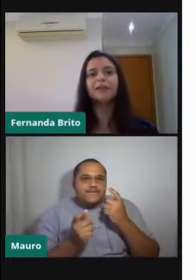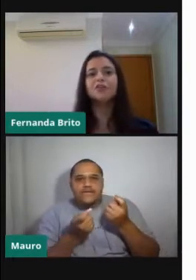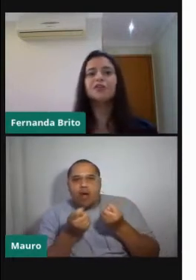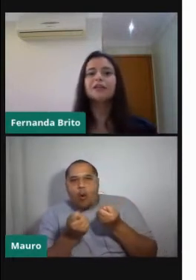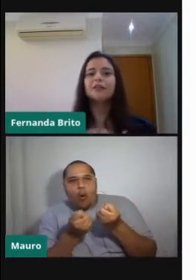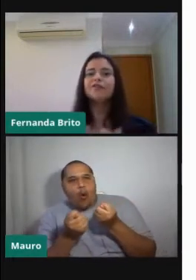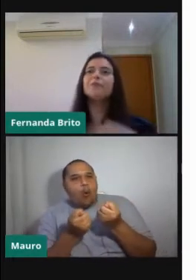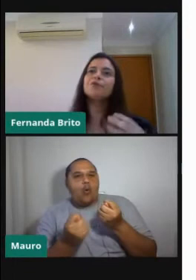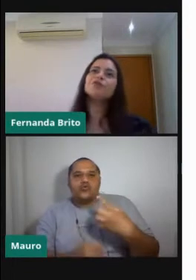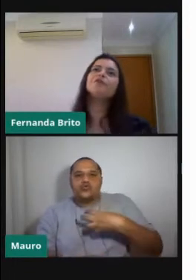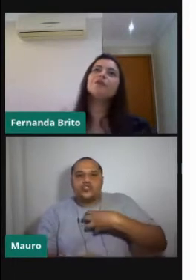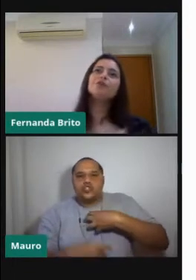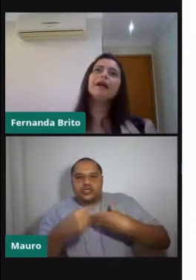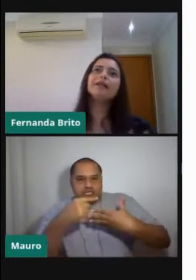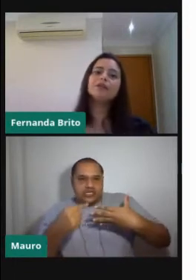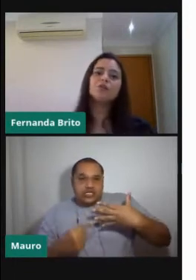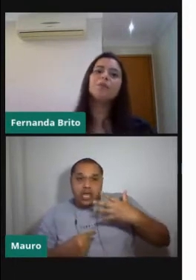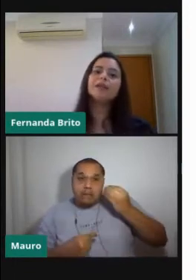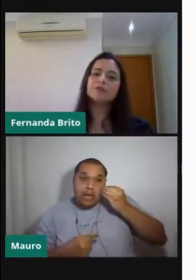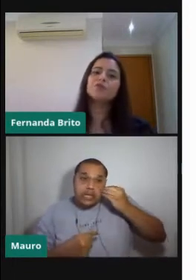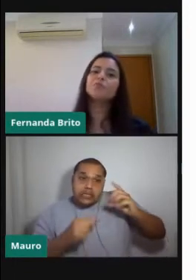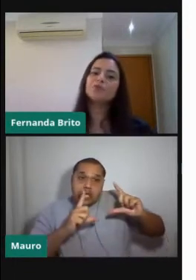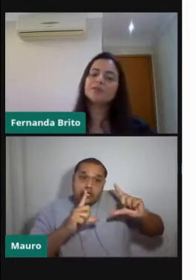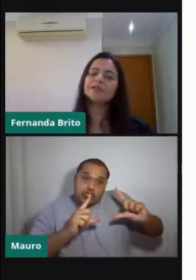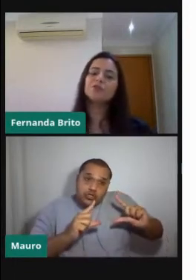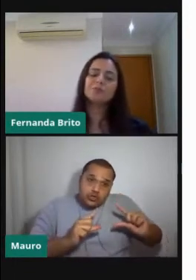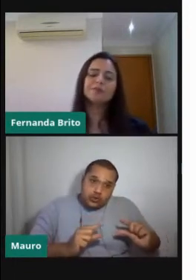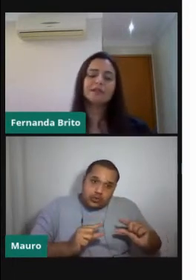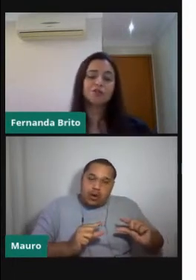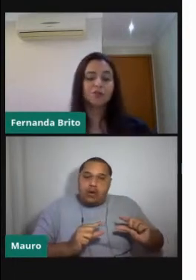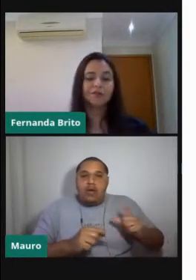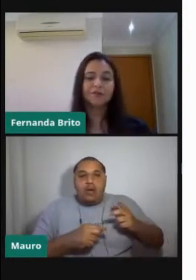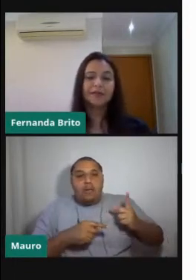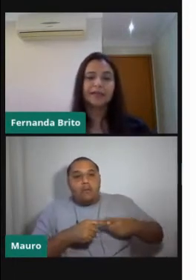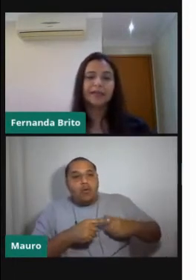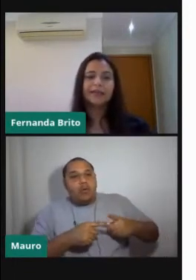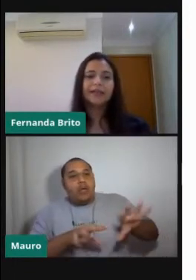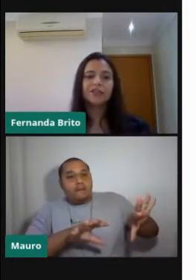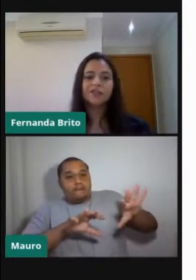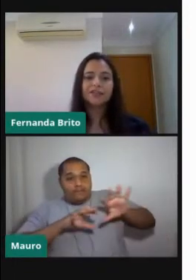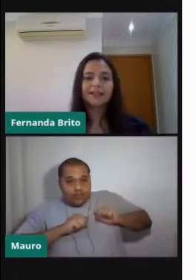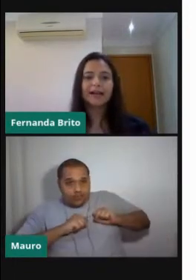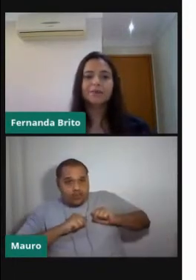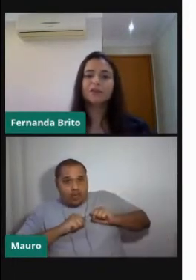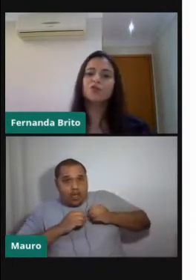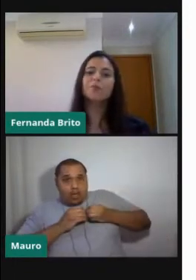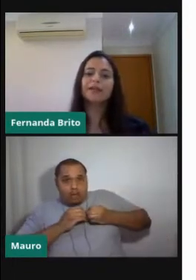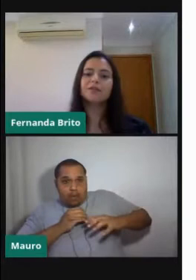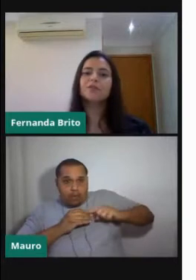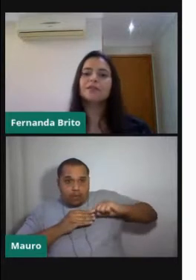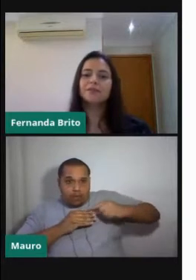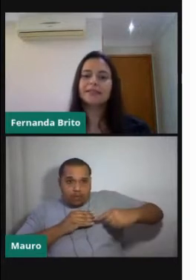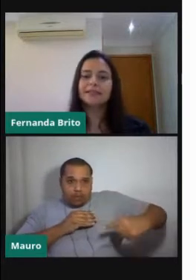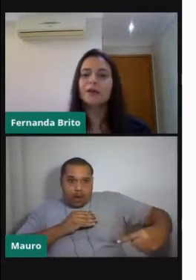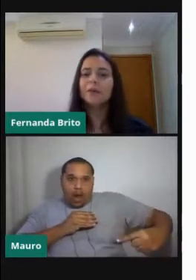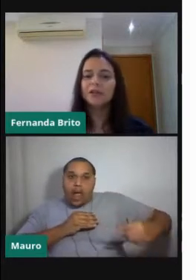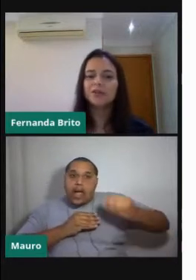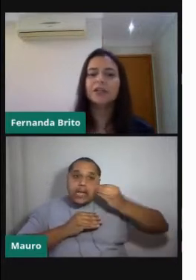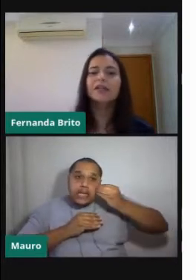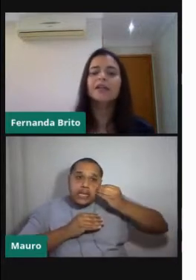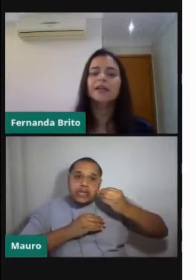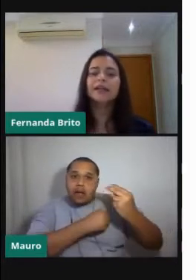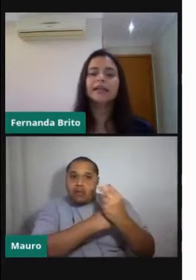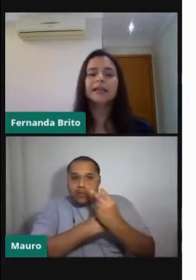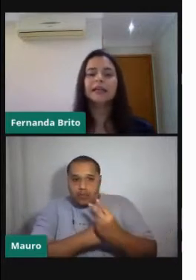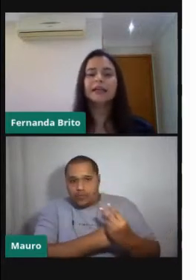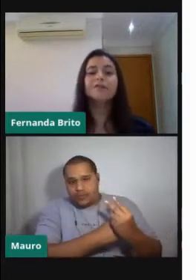desses pacientes. Então, fármacos que vão atuar nas complicações produzidas pelo SARS-CoV. E aí a gente sabe que as complicações são